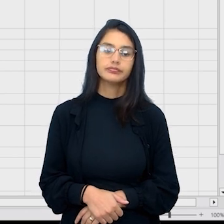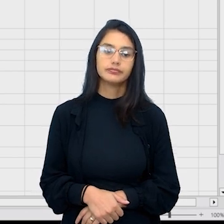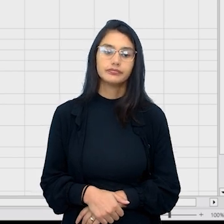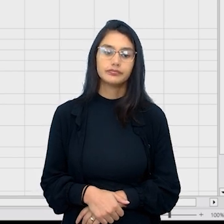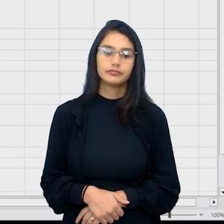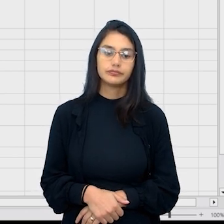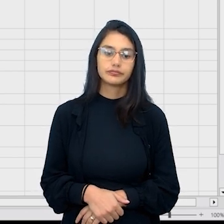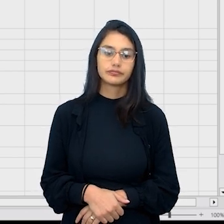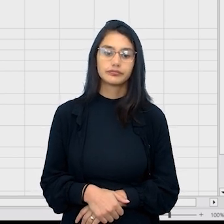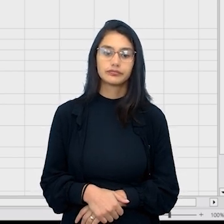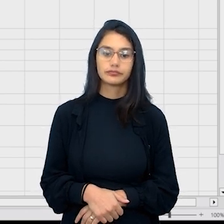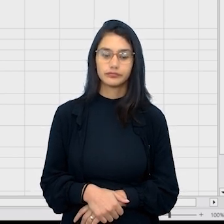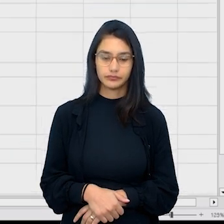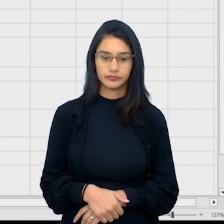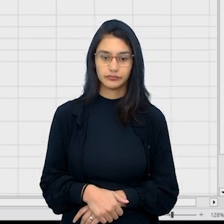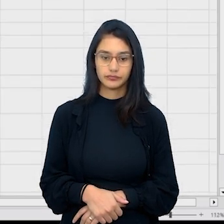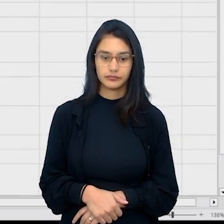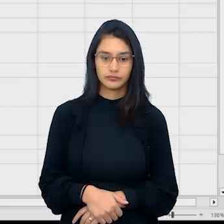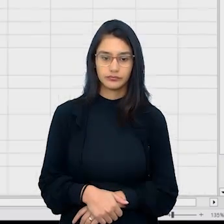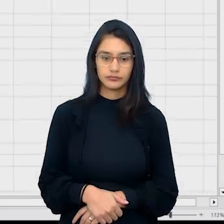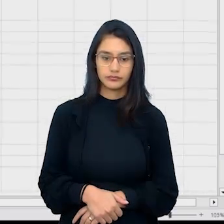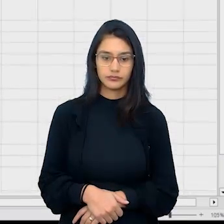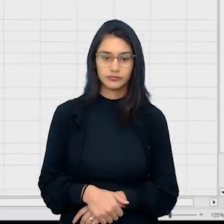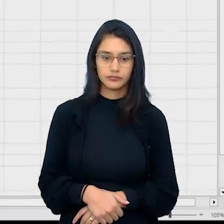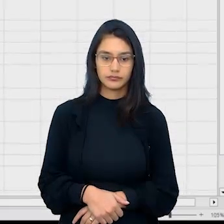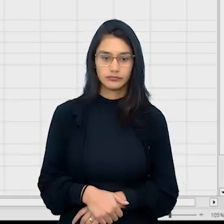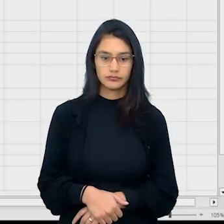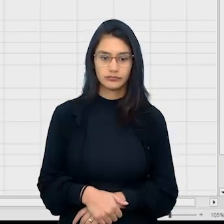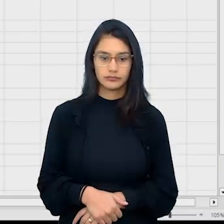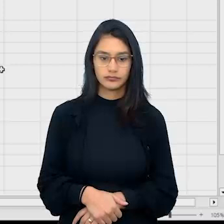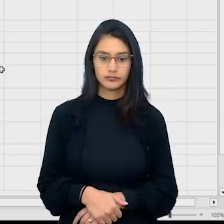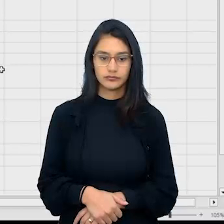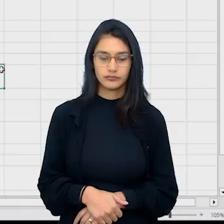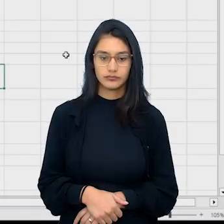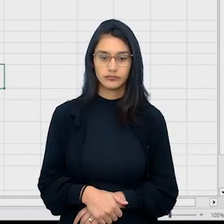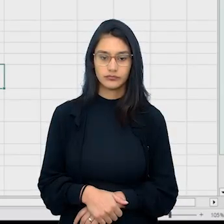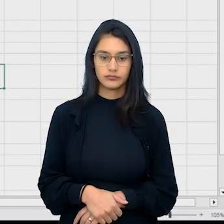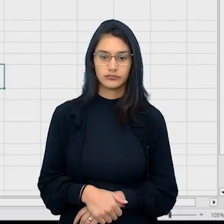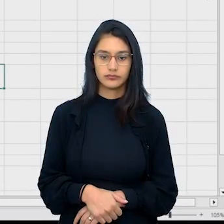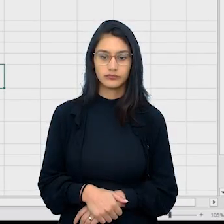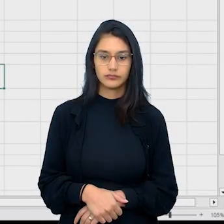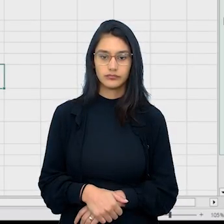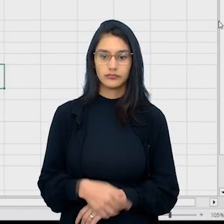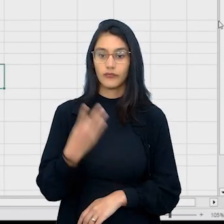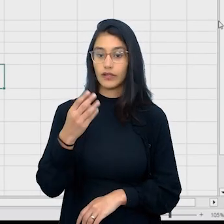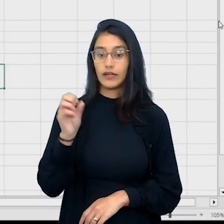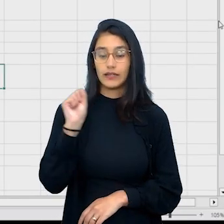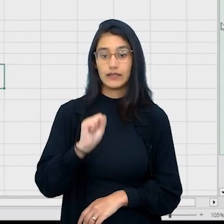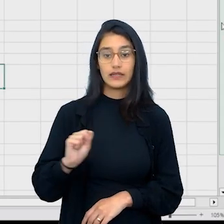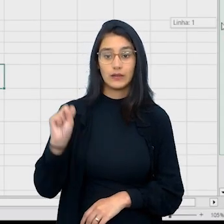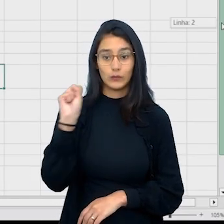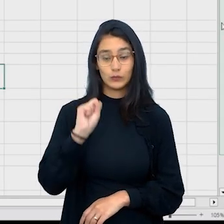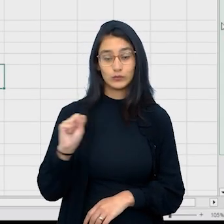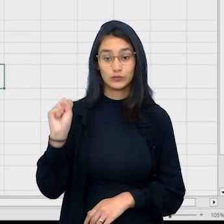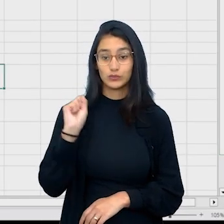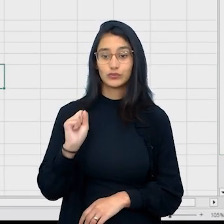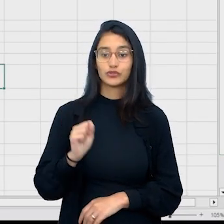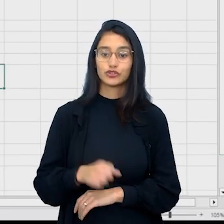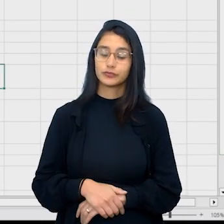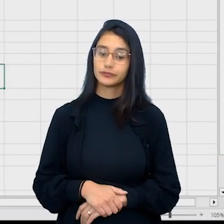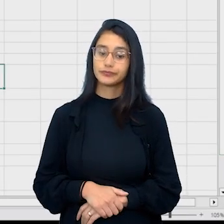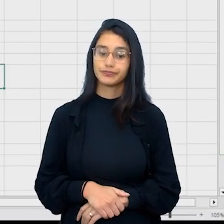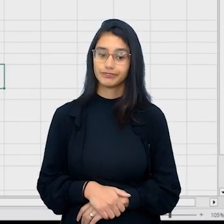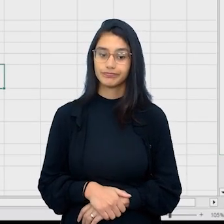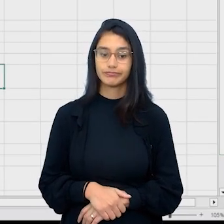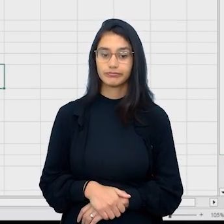Excel. Ai, que raiva, o tempo acabando. Sim. 40 segundos. 40